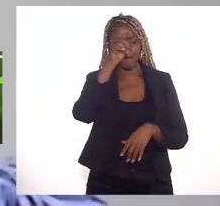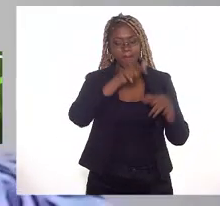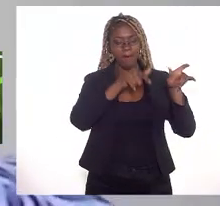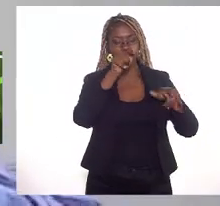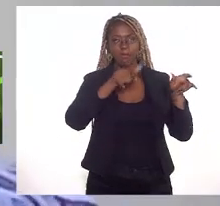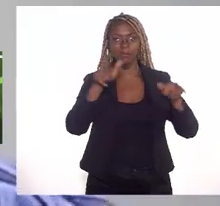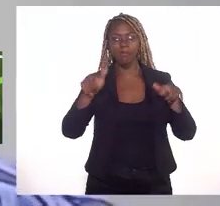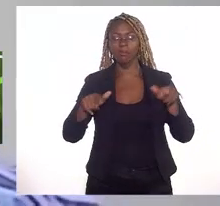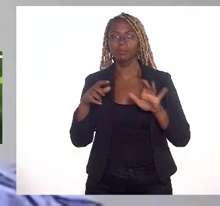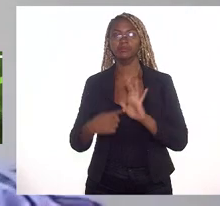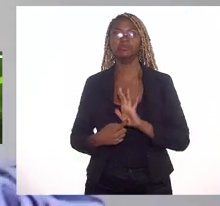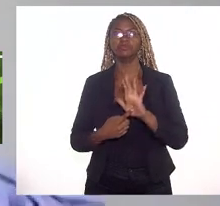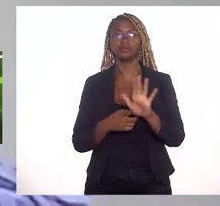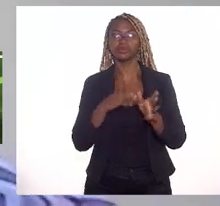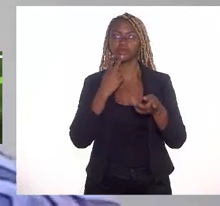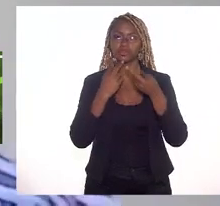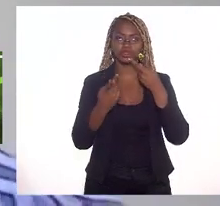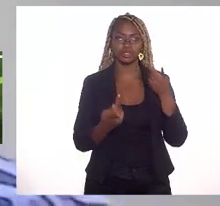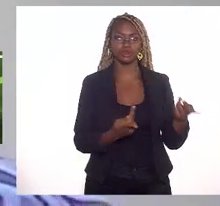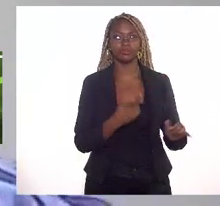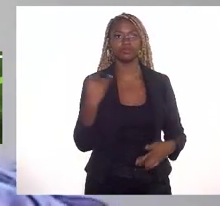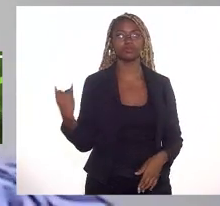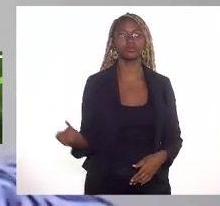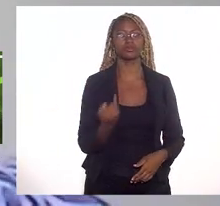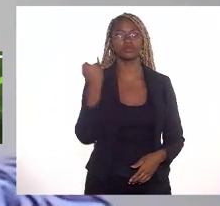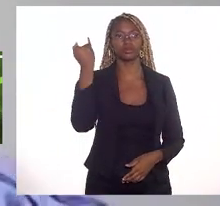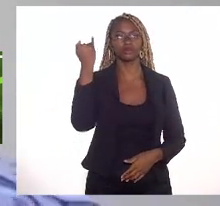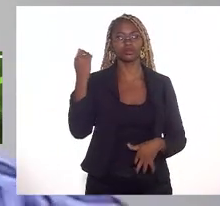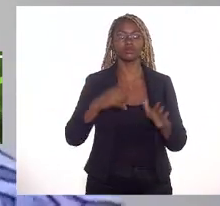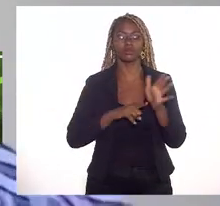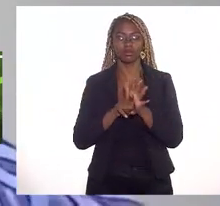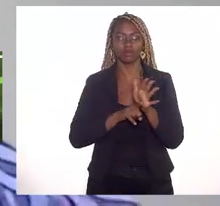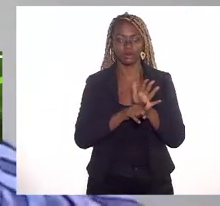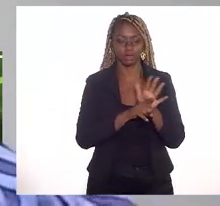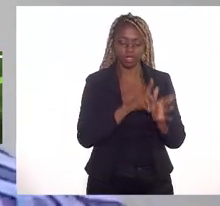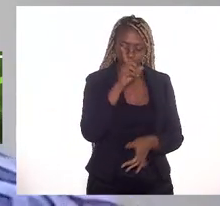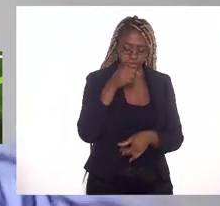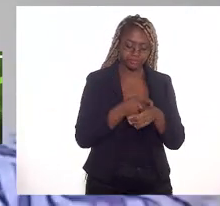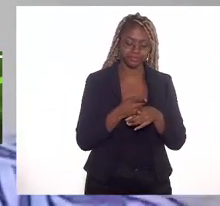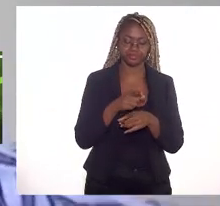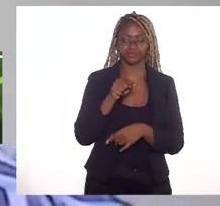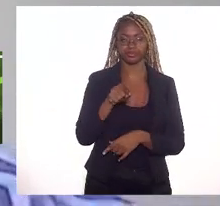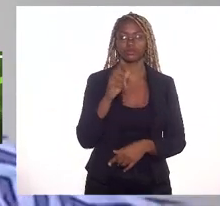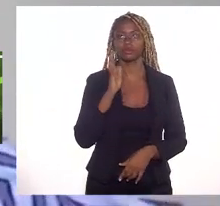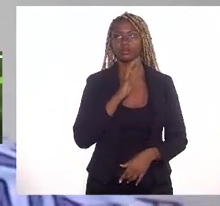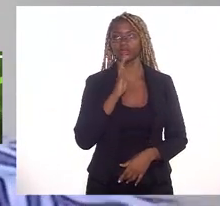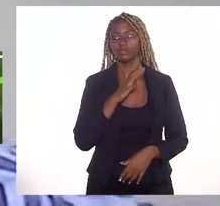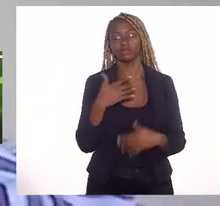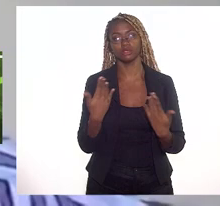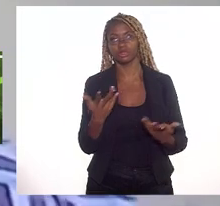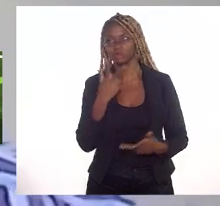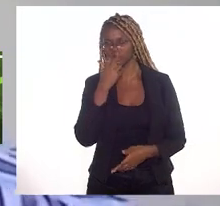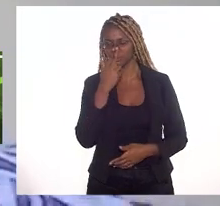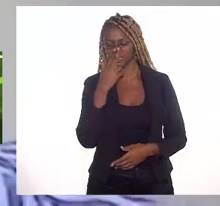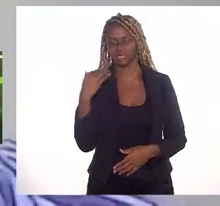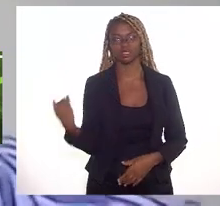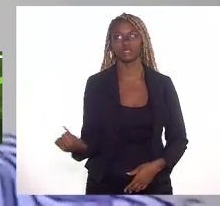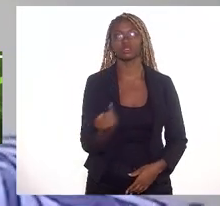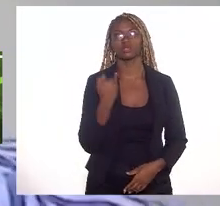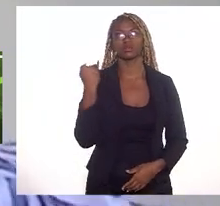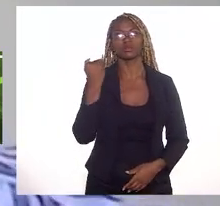a importância desses exames, desse diagnóstico precoce. Então, me parece uma frente